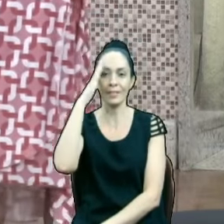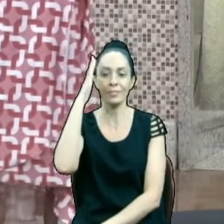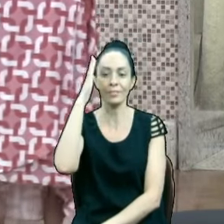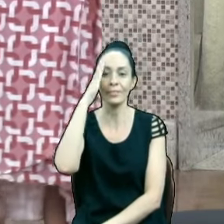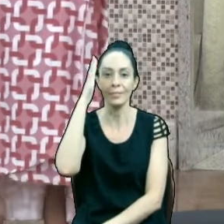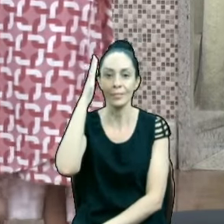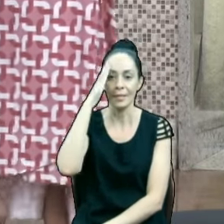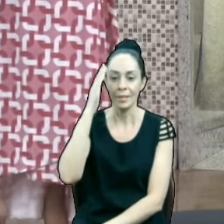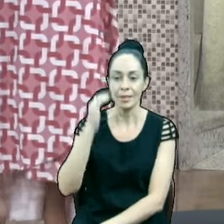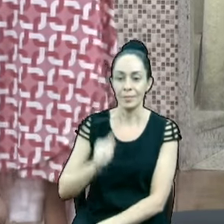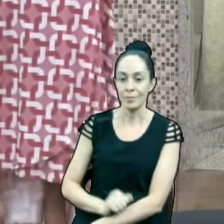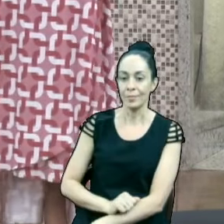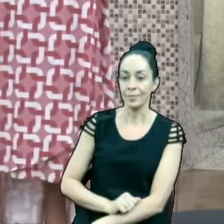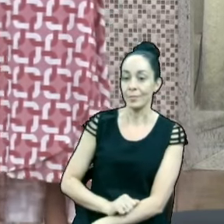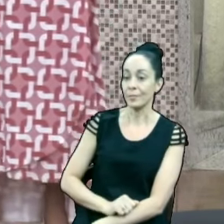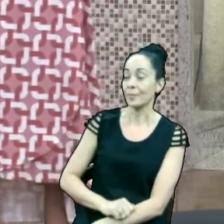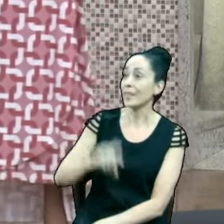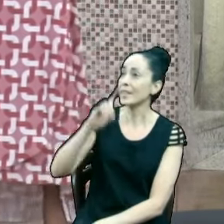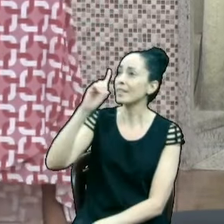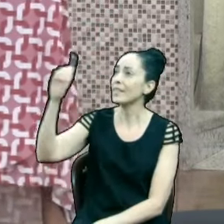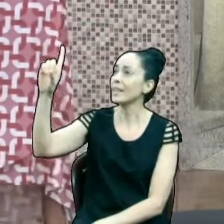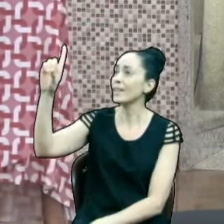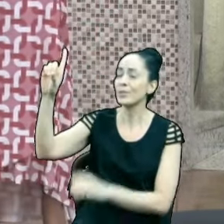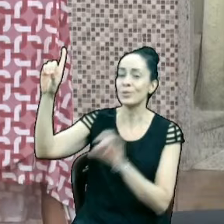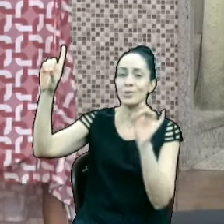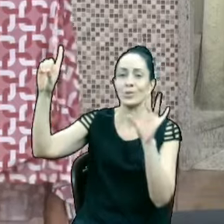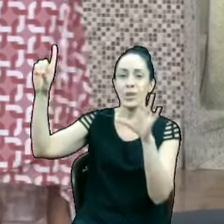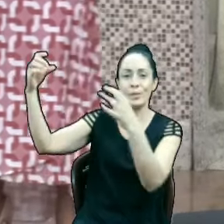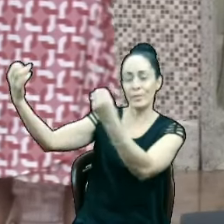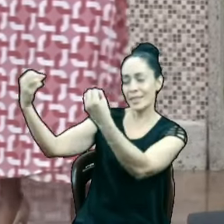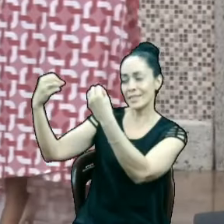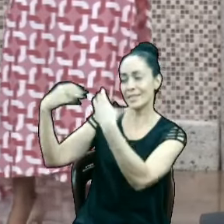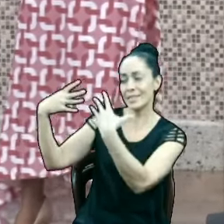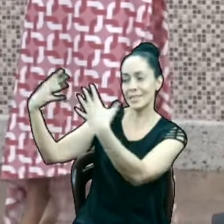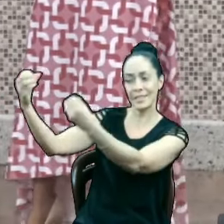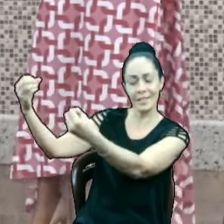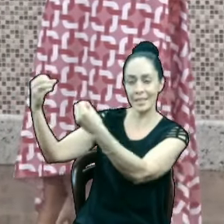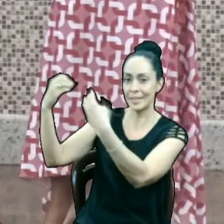sei aqui ensinando